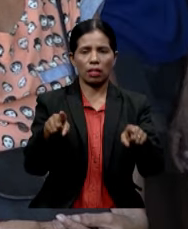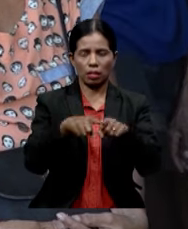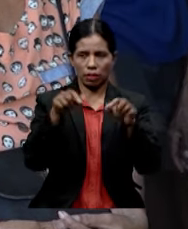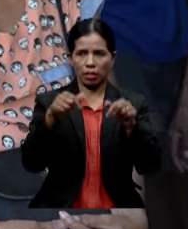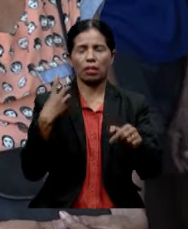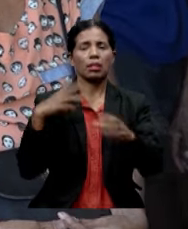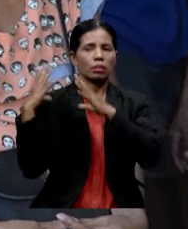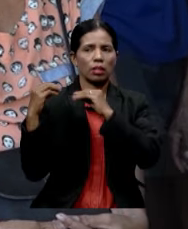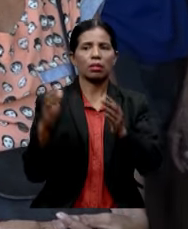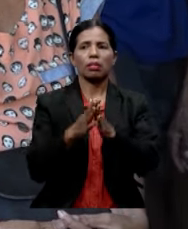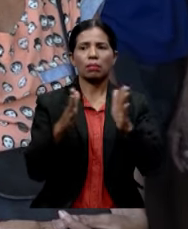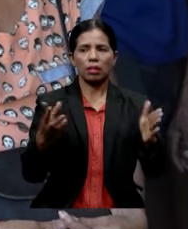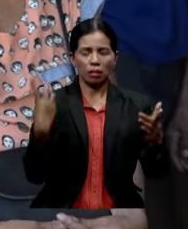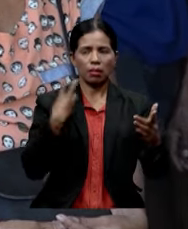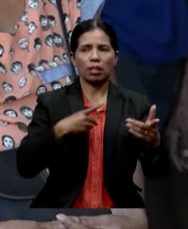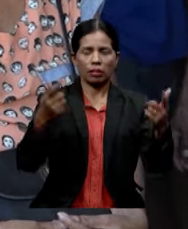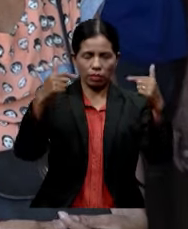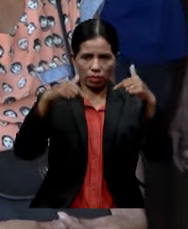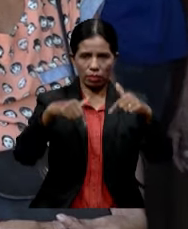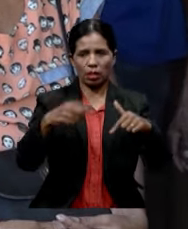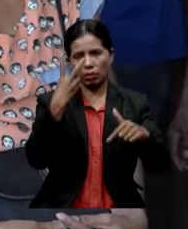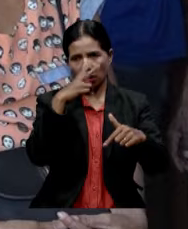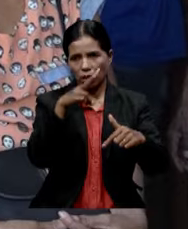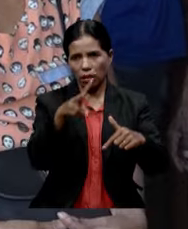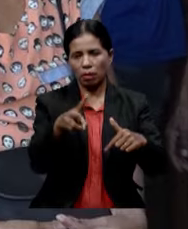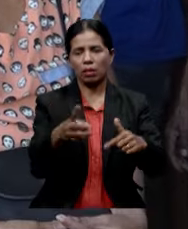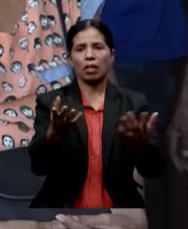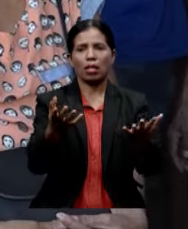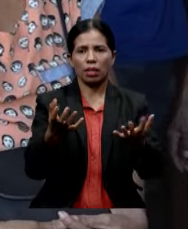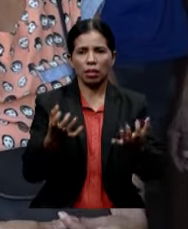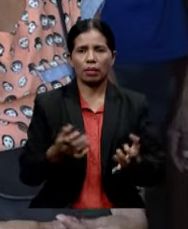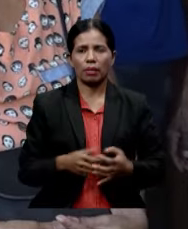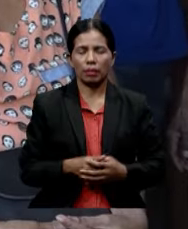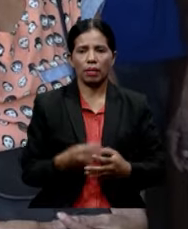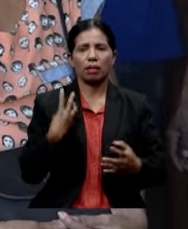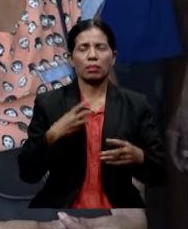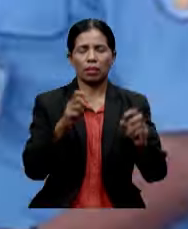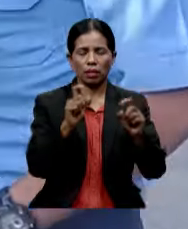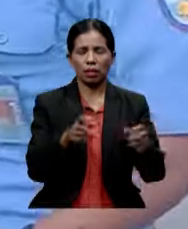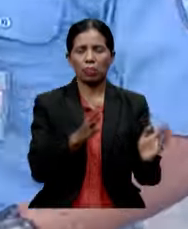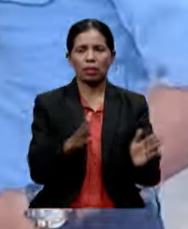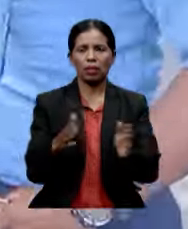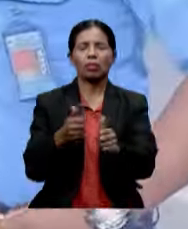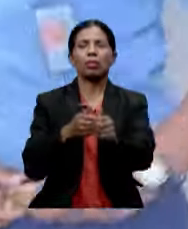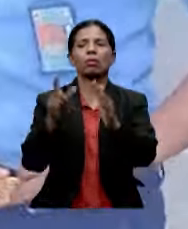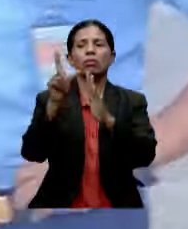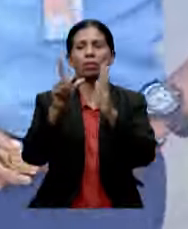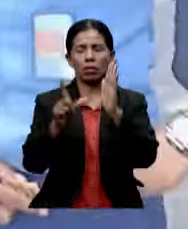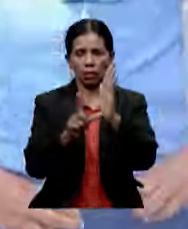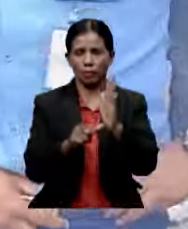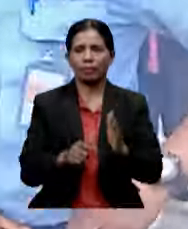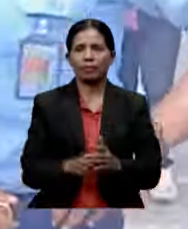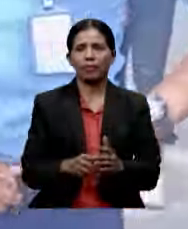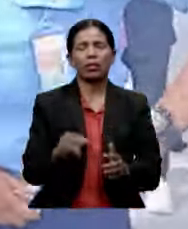esperansa buat kata kam nyalin se fila falme ema na be testamunya ami sakara kata ami tengke prosesnya tirlei. E a segunda semana,